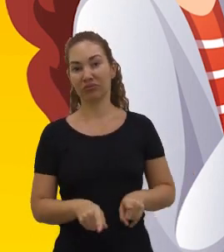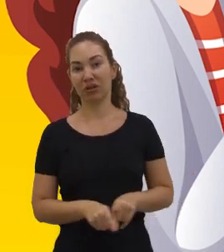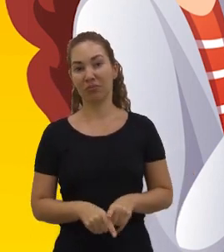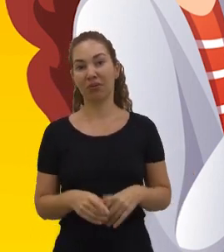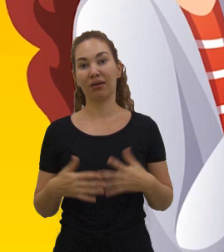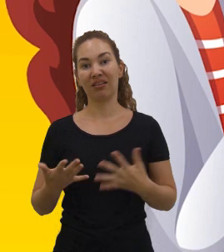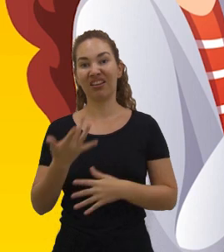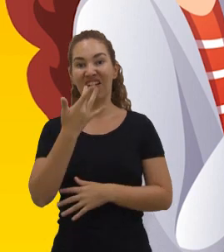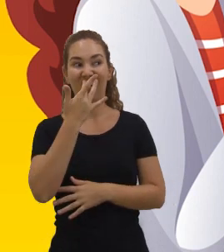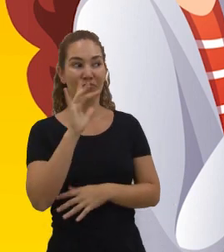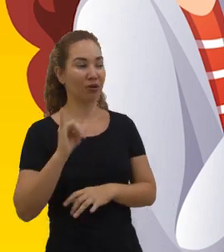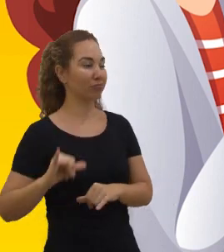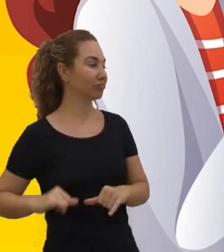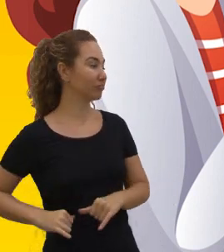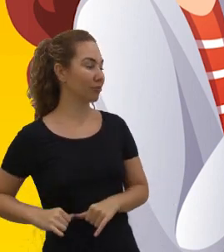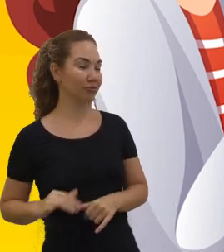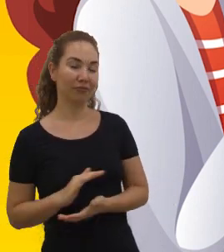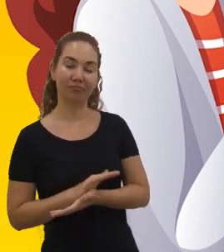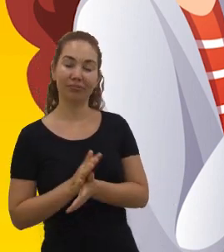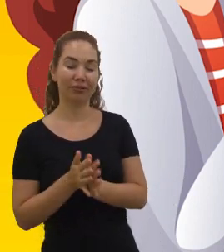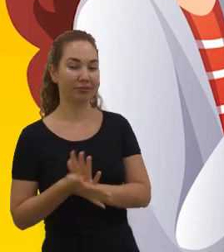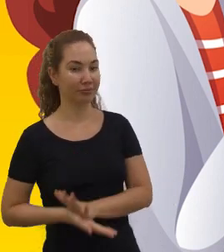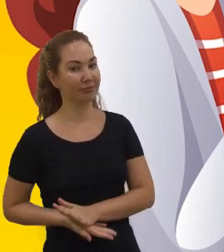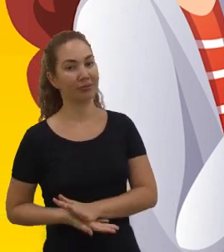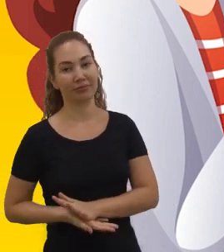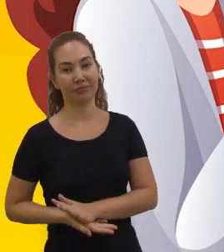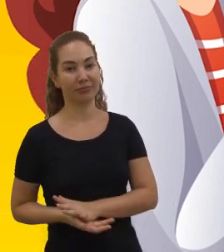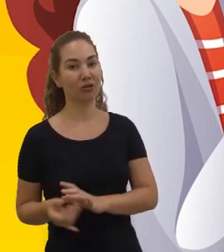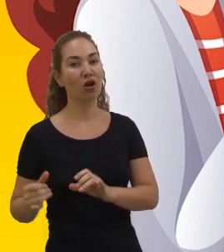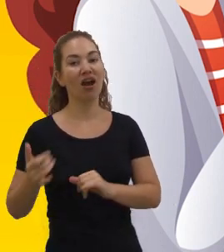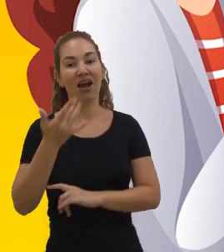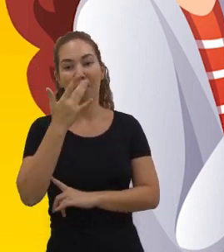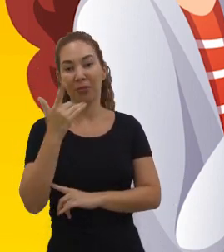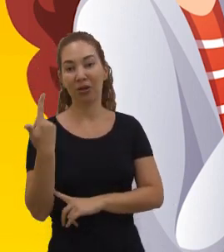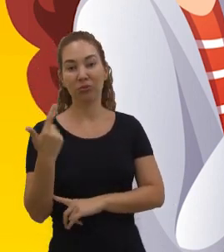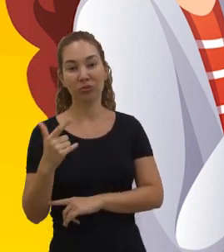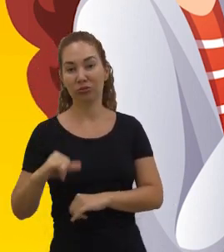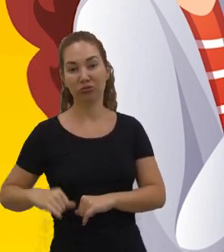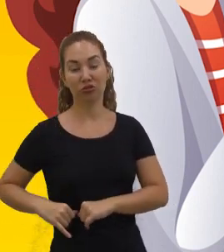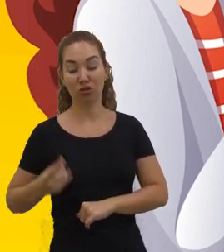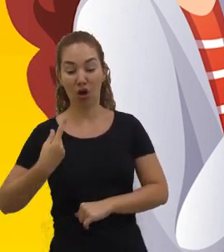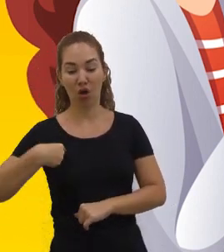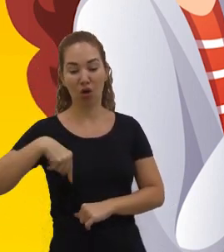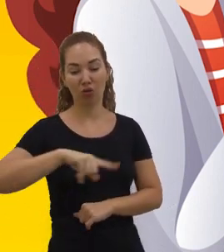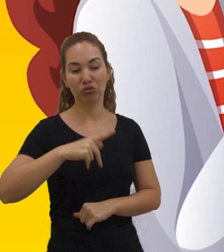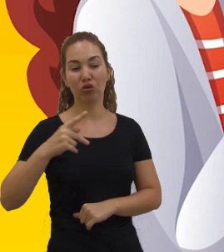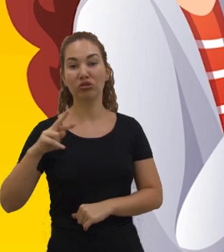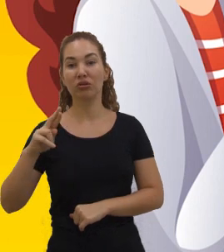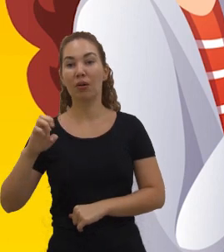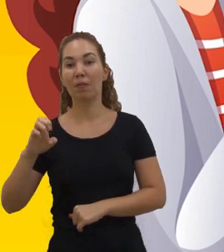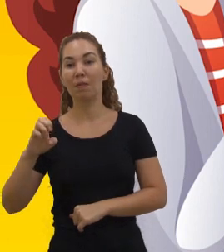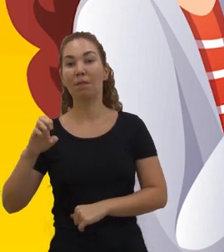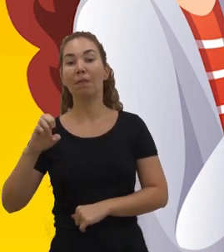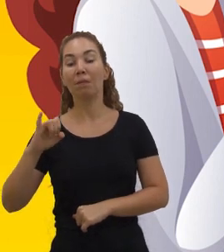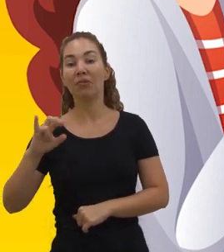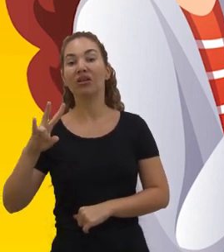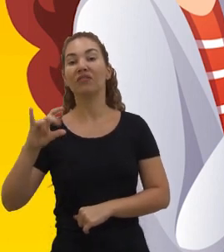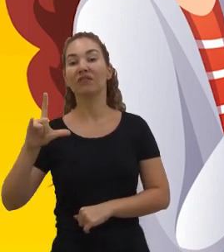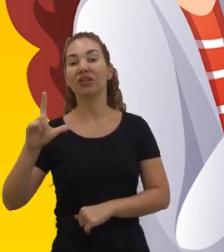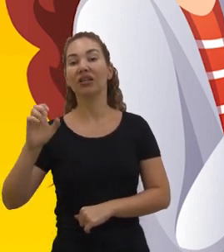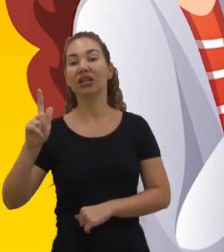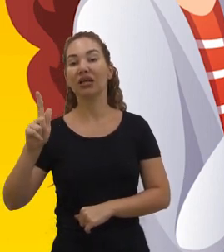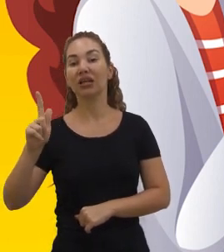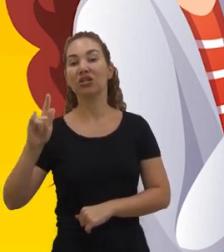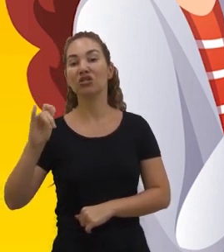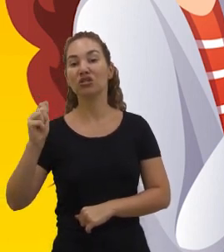brancos não sofrem preconceitos raciais, não sofrem, somos muito privilegiados por sermos brancos. E é